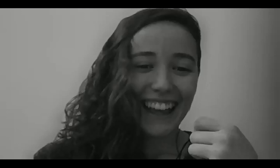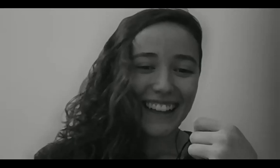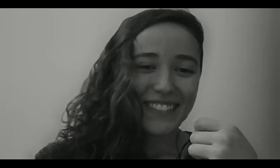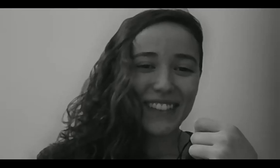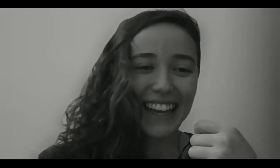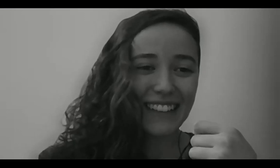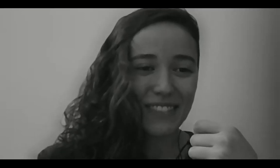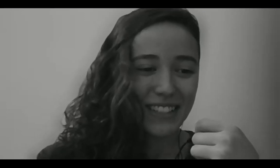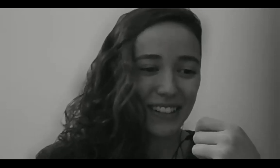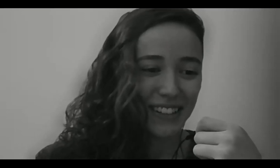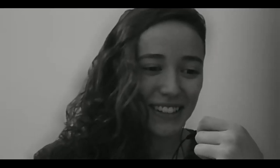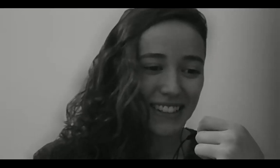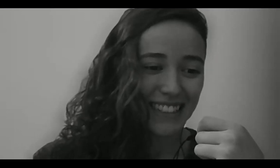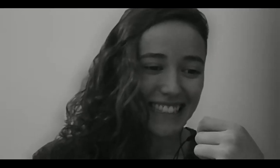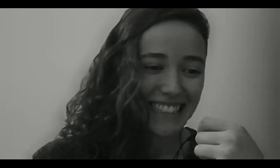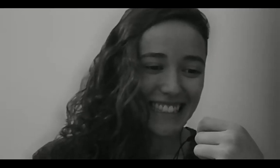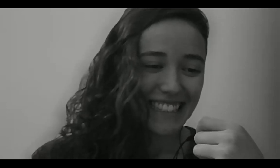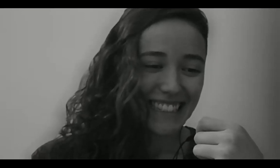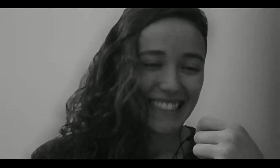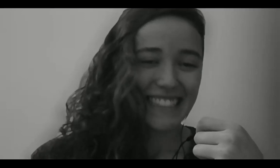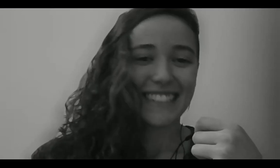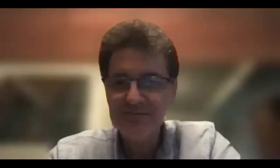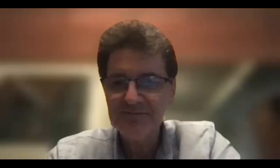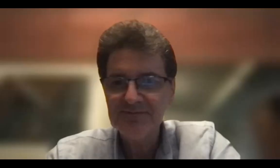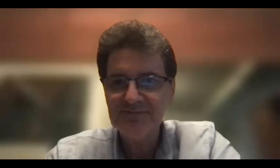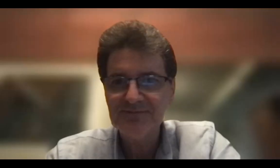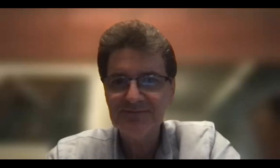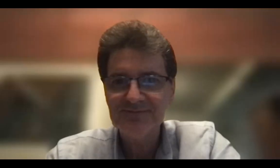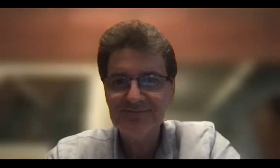É. Obrigado. Obrigada, professor. Valeu. Tchau, tchau.